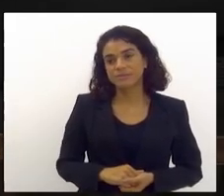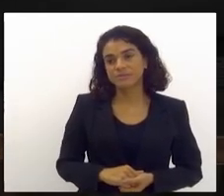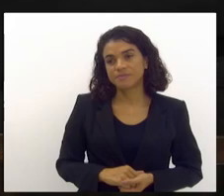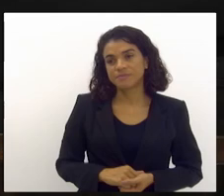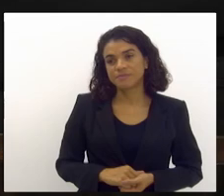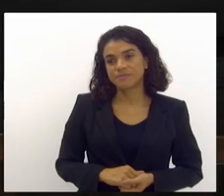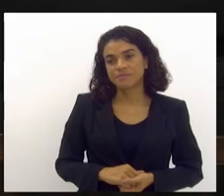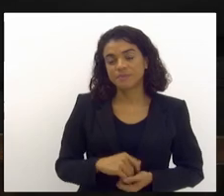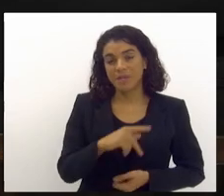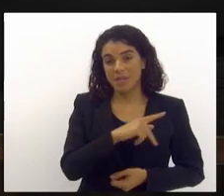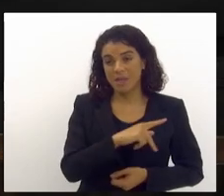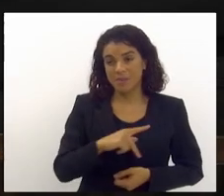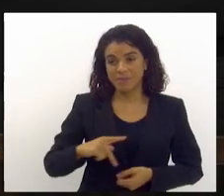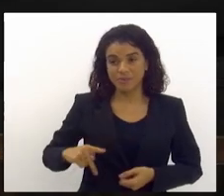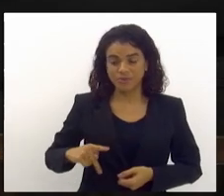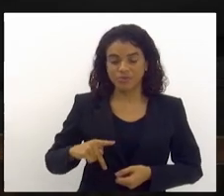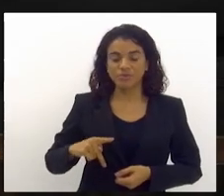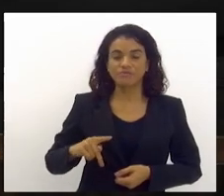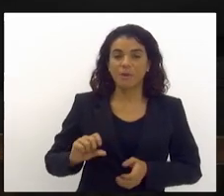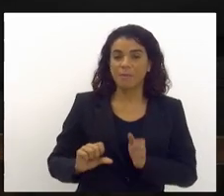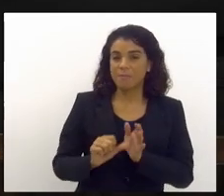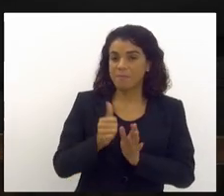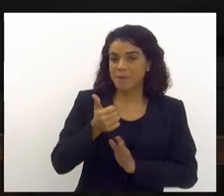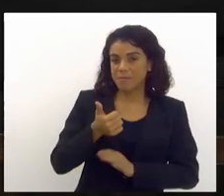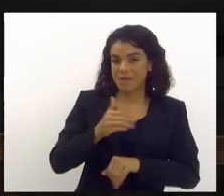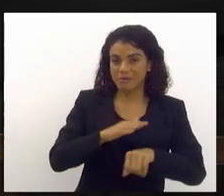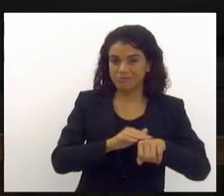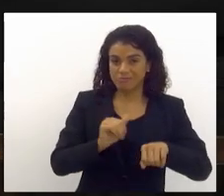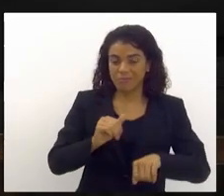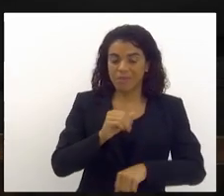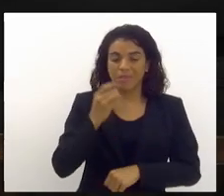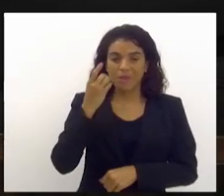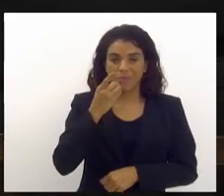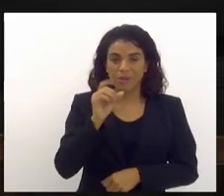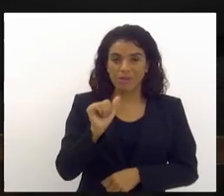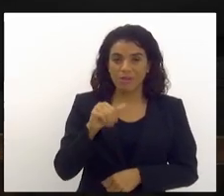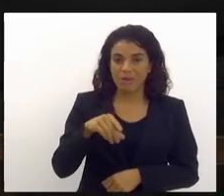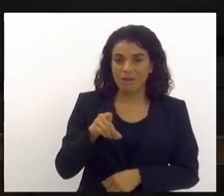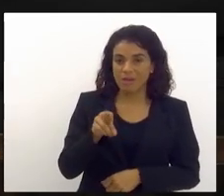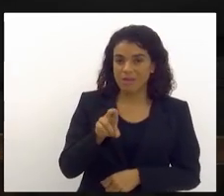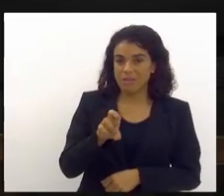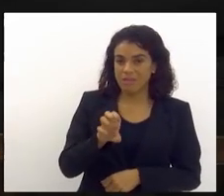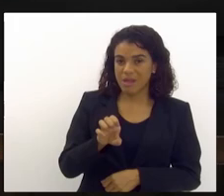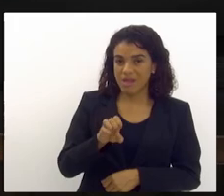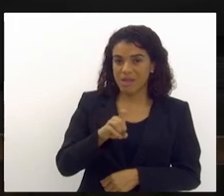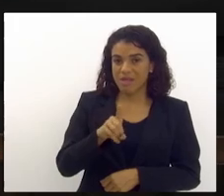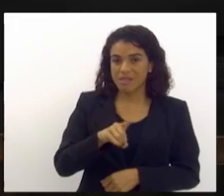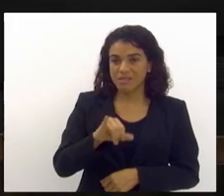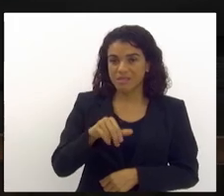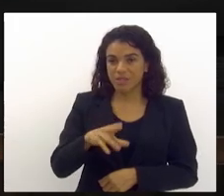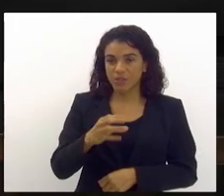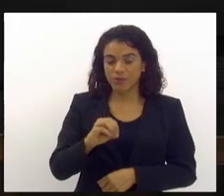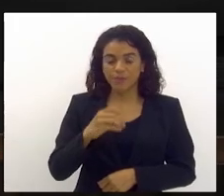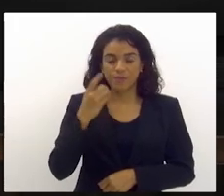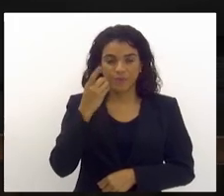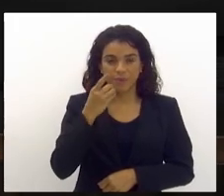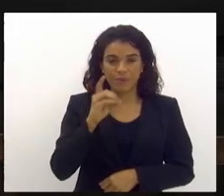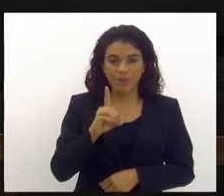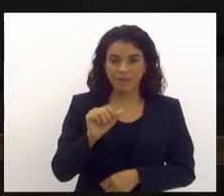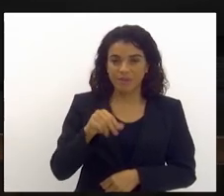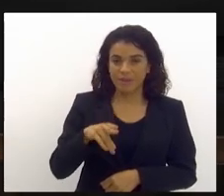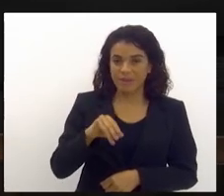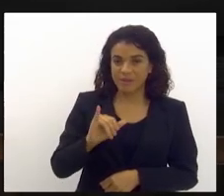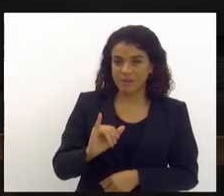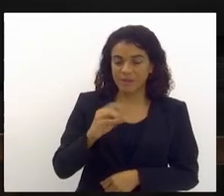vai proceder à primeira chamada. Deputado Andrezinho Siciliano. Deputada Dani